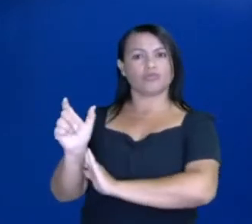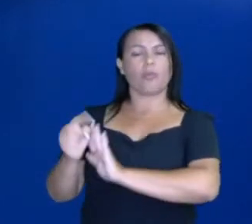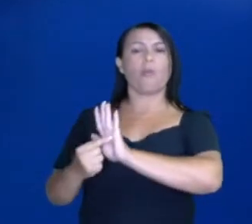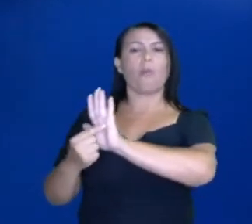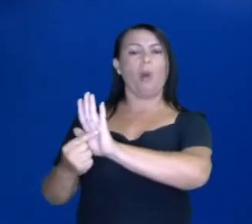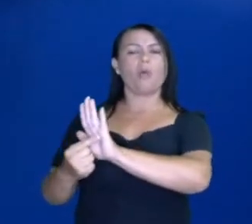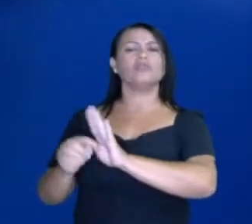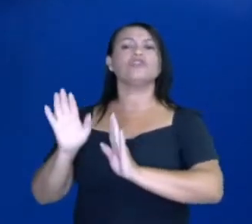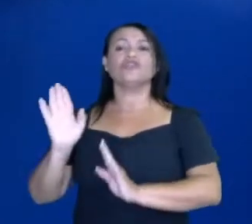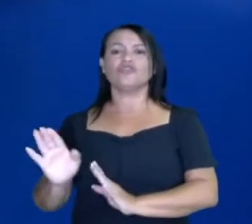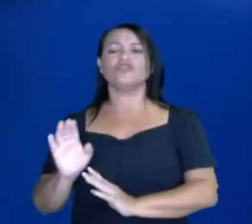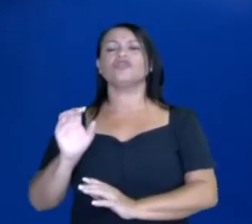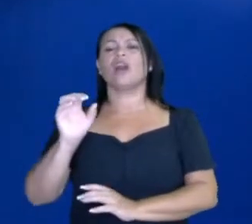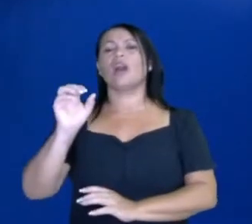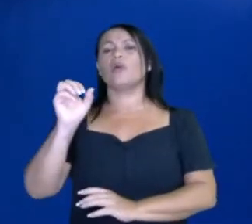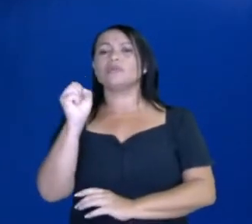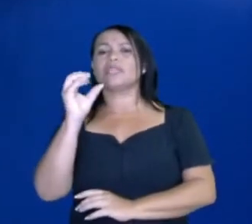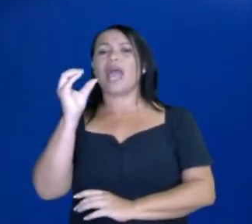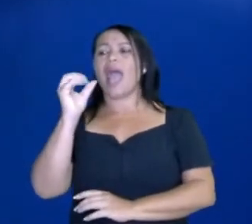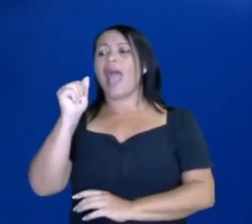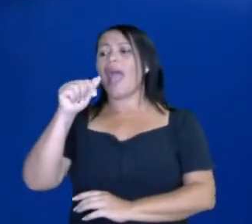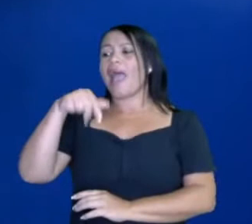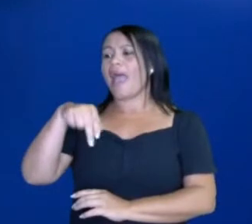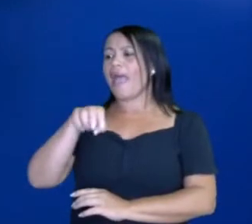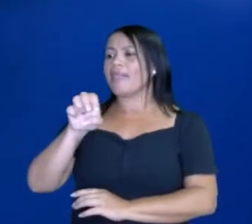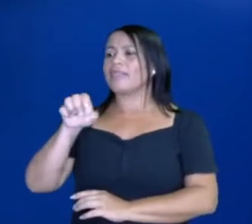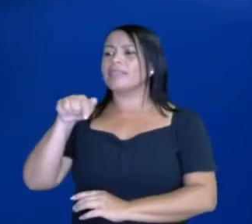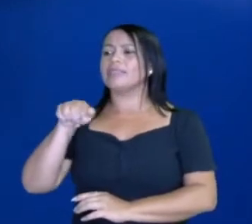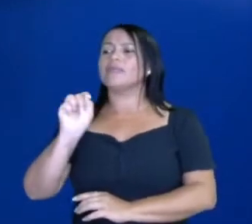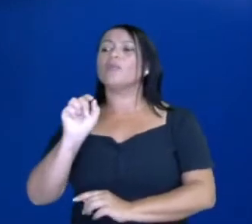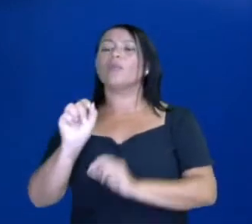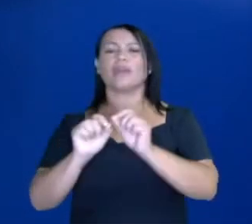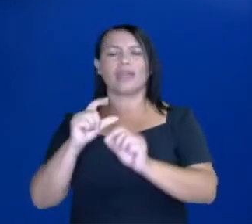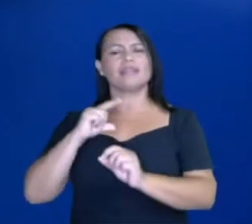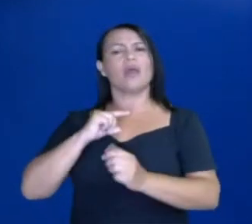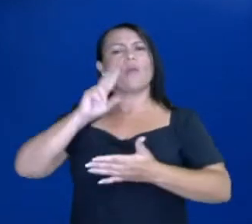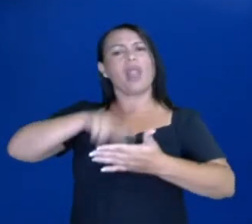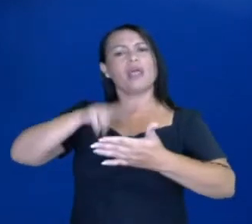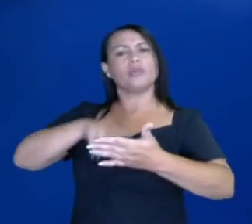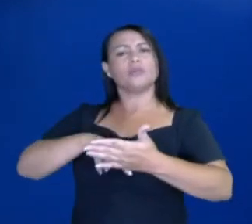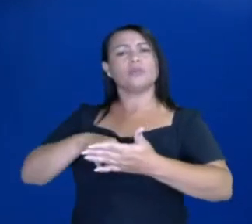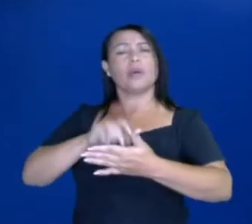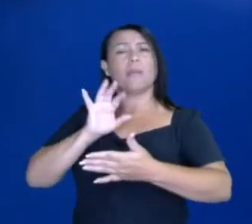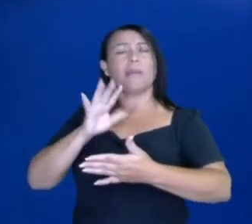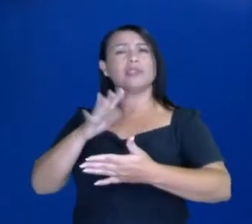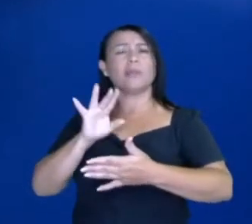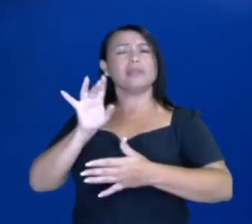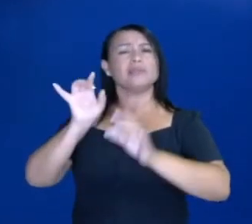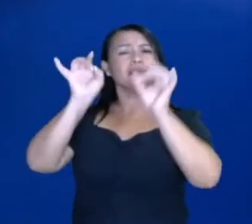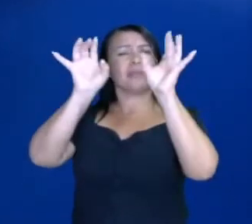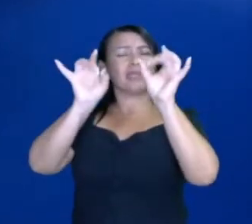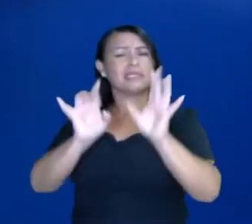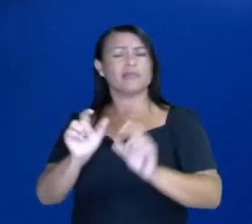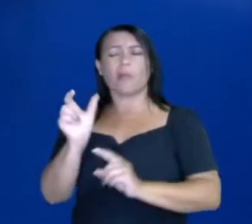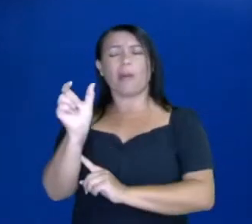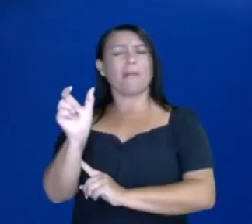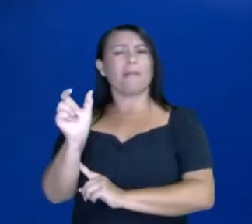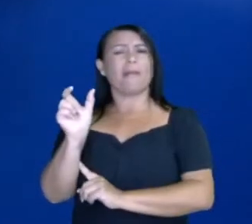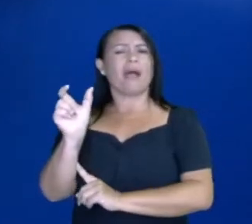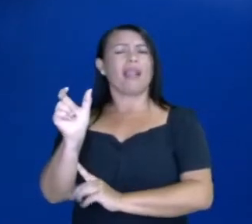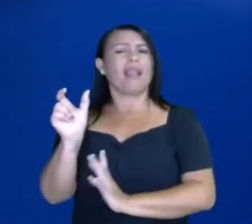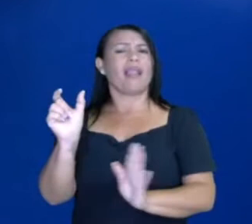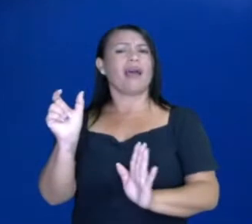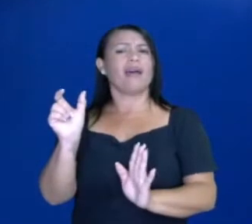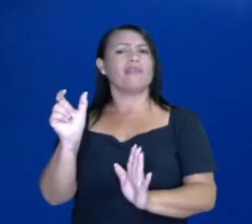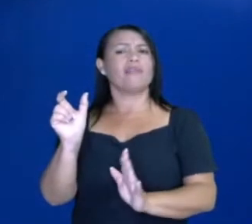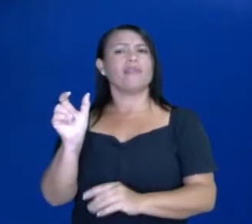certo? Já o scanning é uma leitura mais específica. Eu vou procurar uma palavra mais específica,